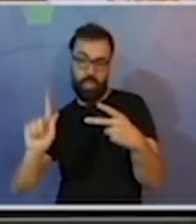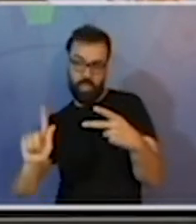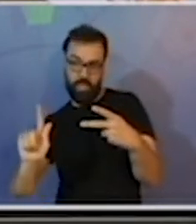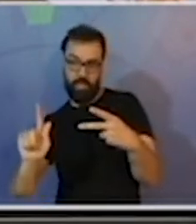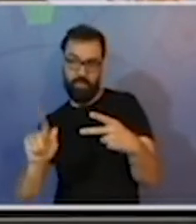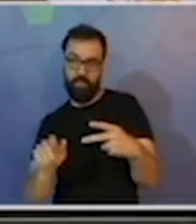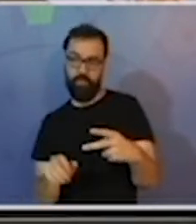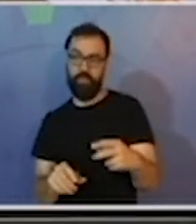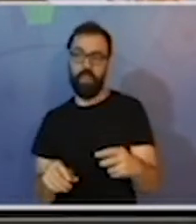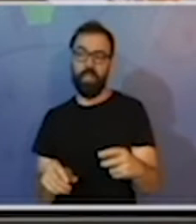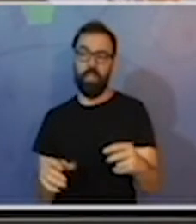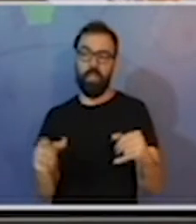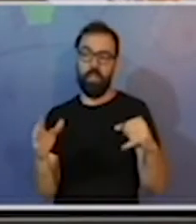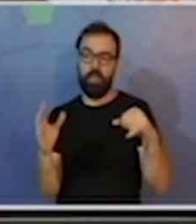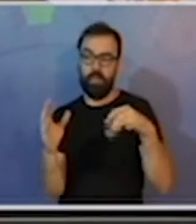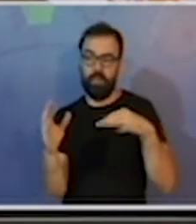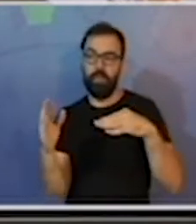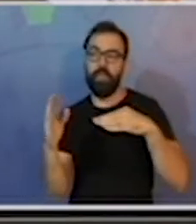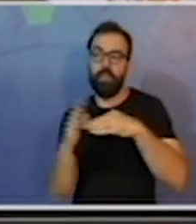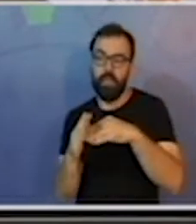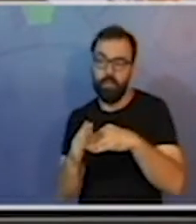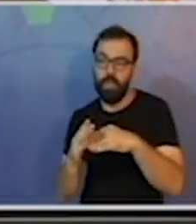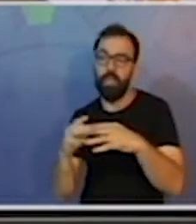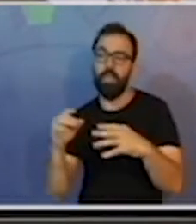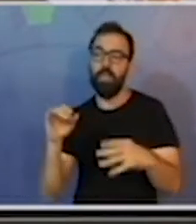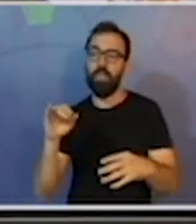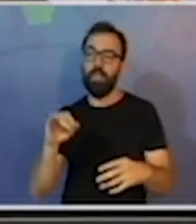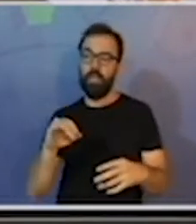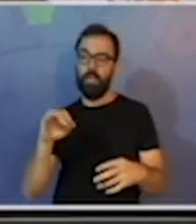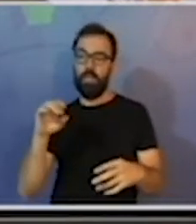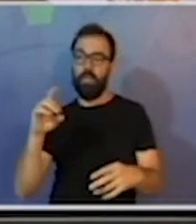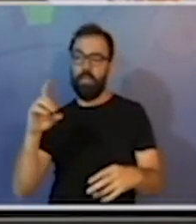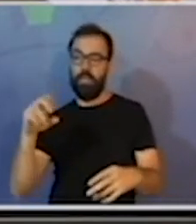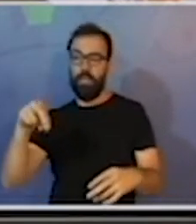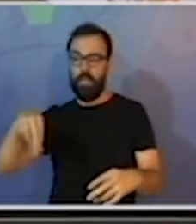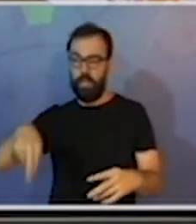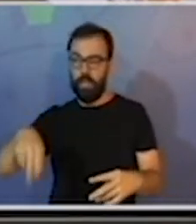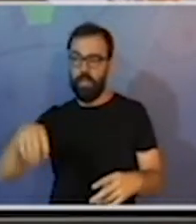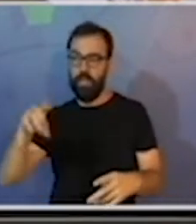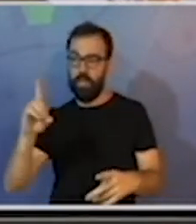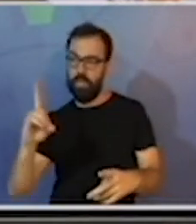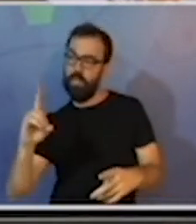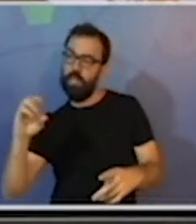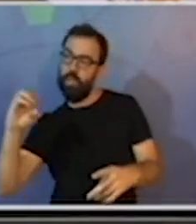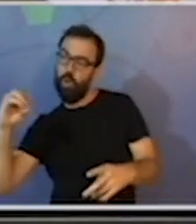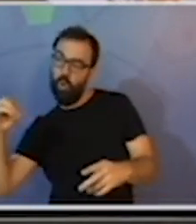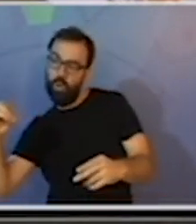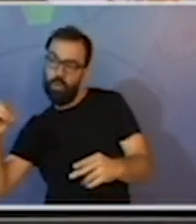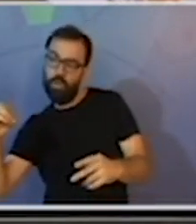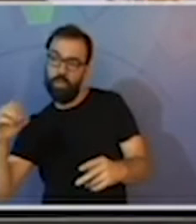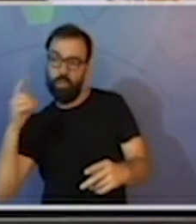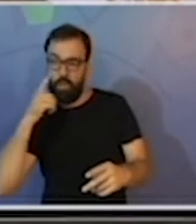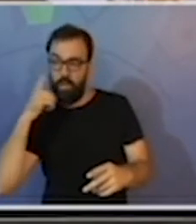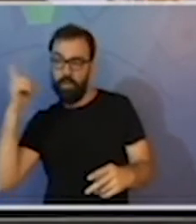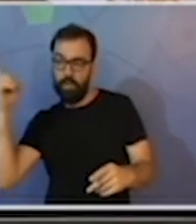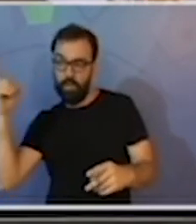partindo a vamos lembrar sempre disso particípio já é uma ação concluída